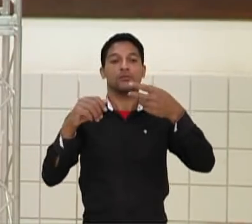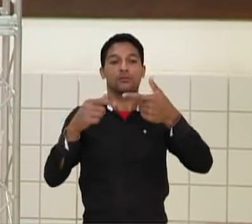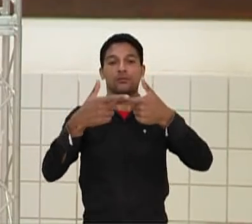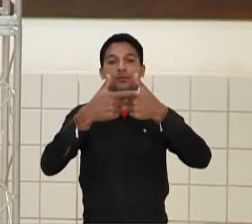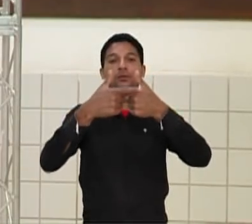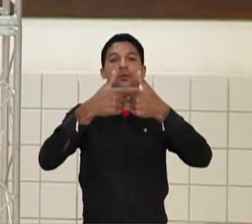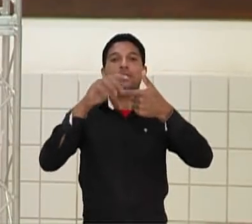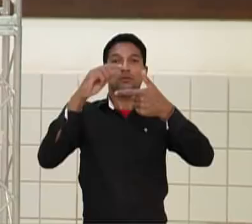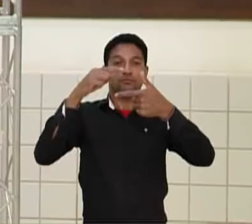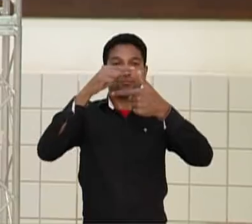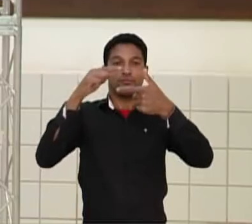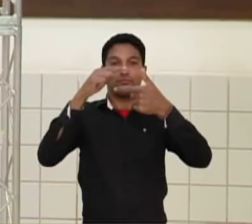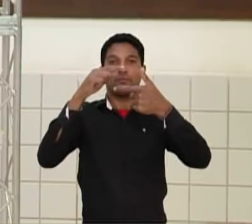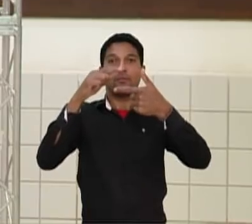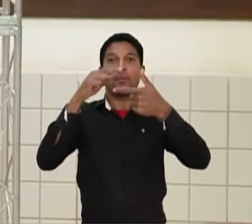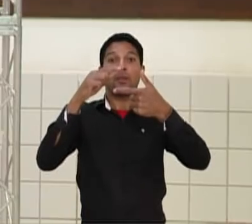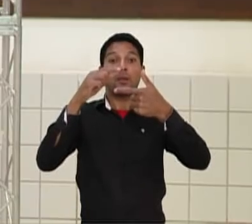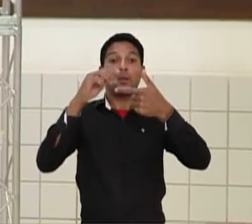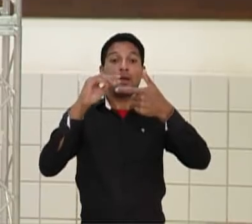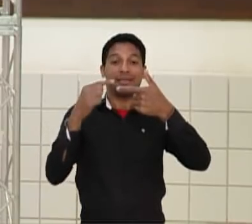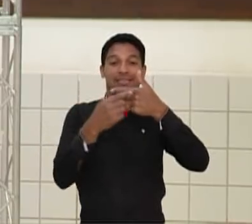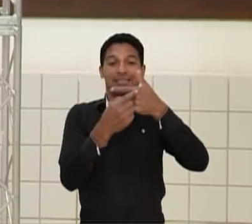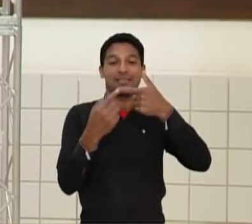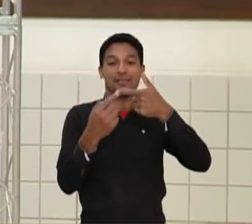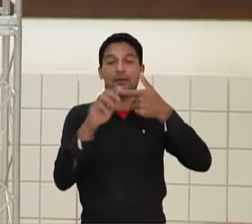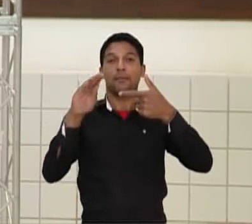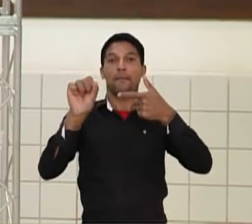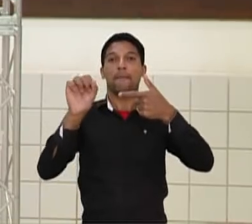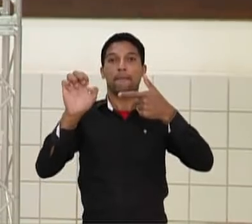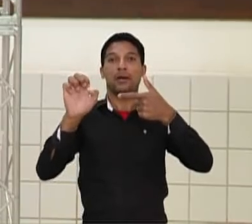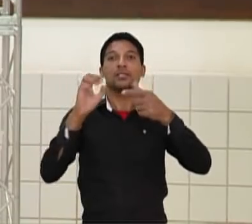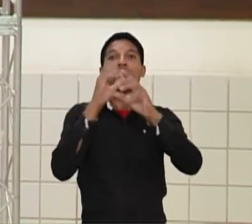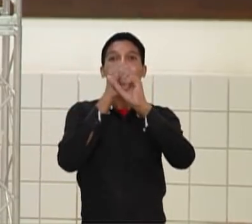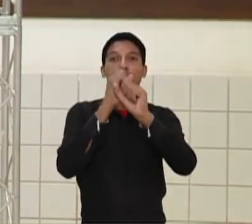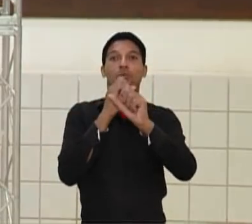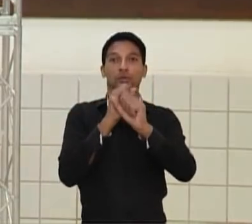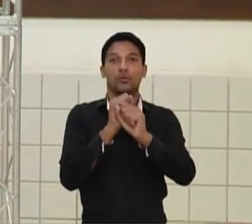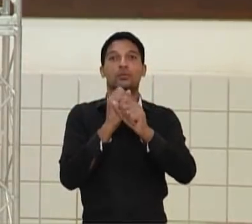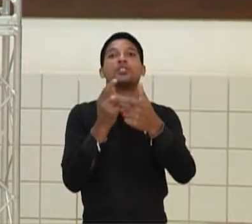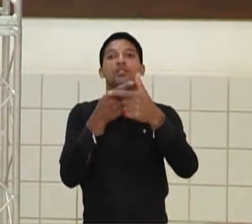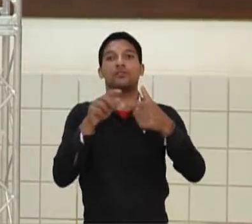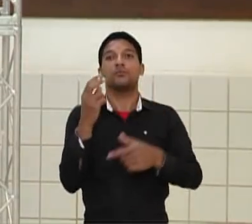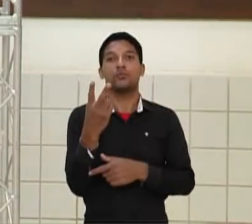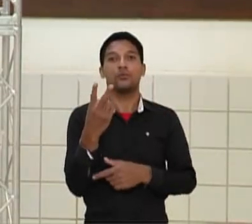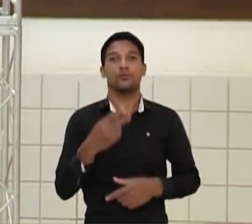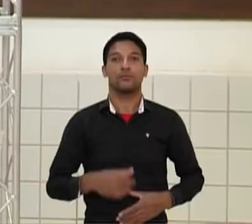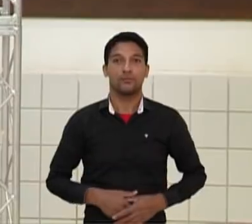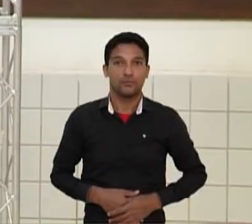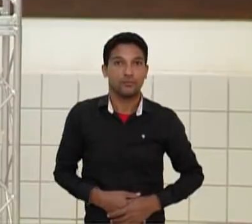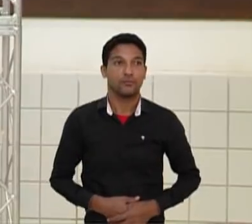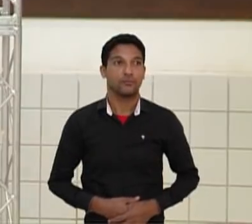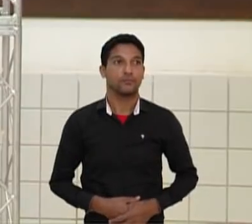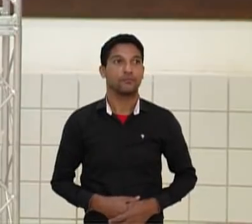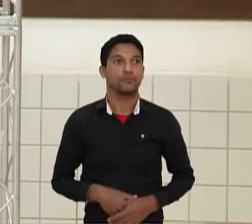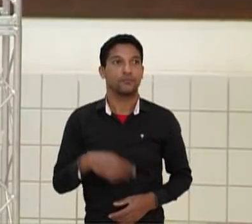tá? Então, confere no quadro comigo como é que fica a resposta desse exercício. Dá uma olhada. Veja,